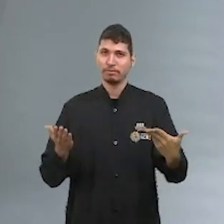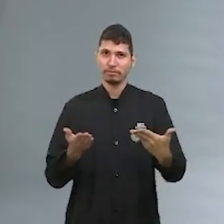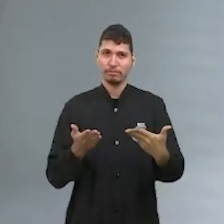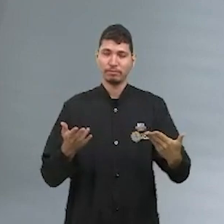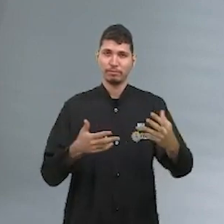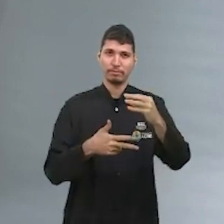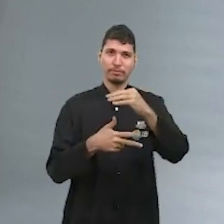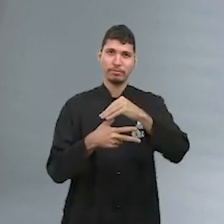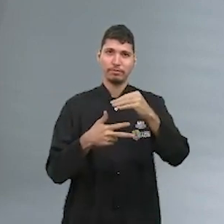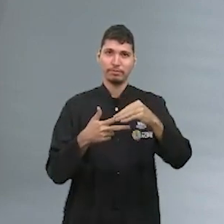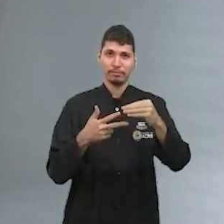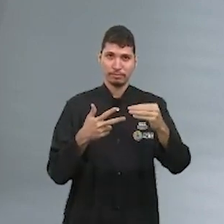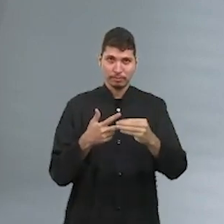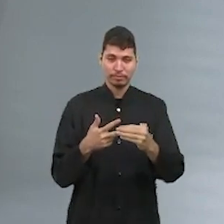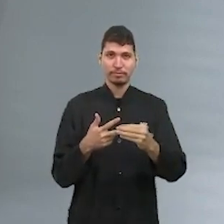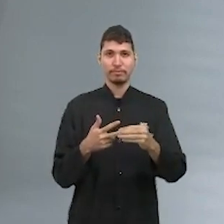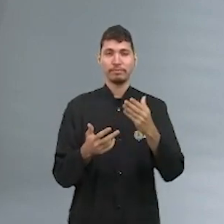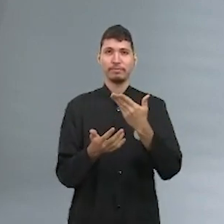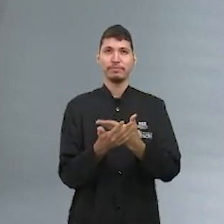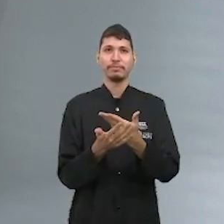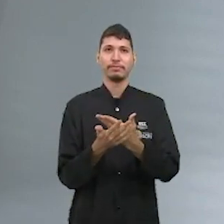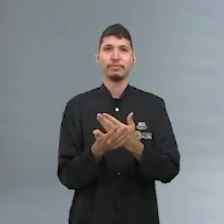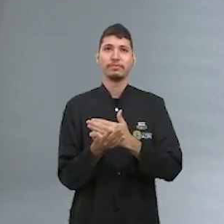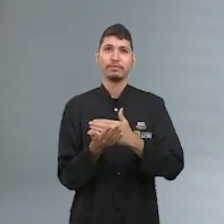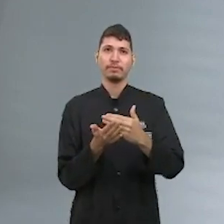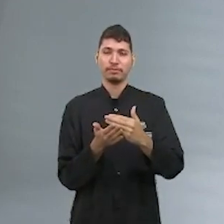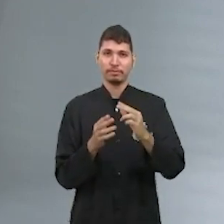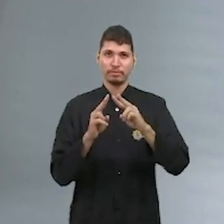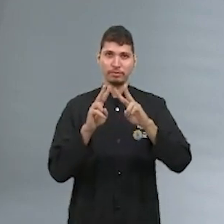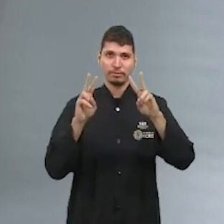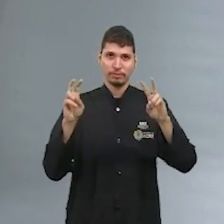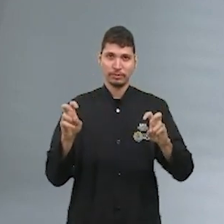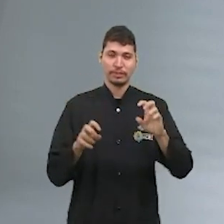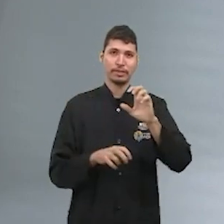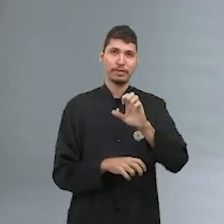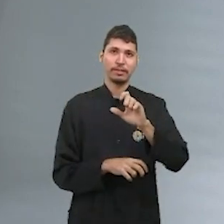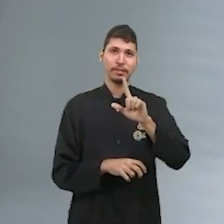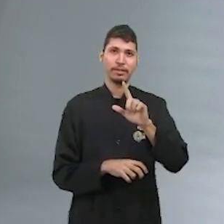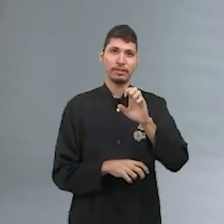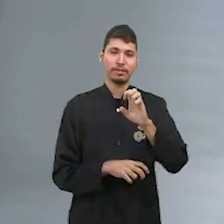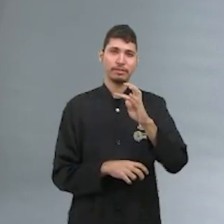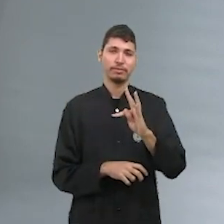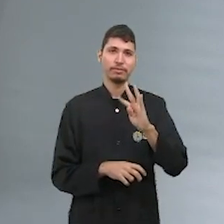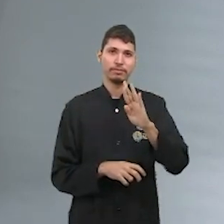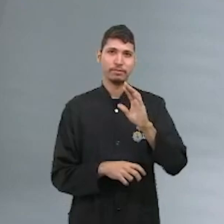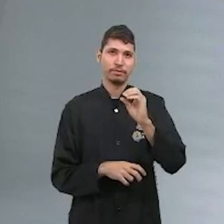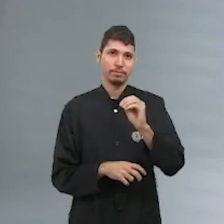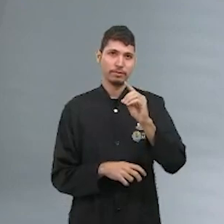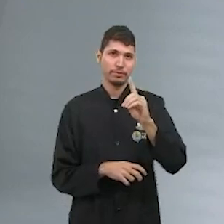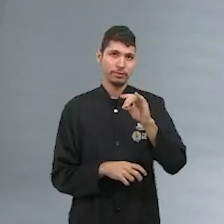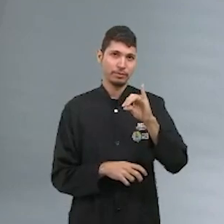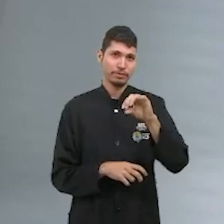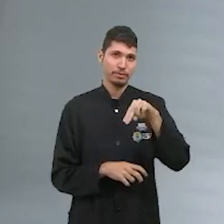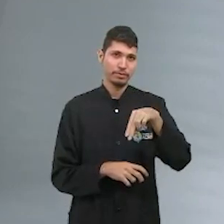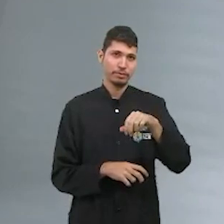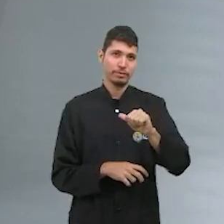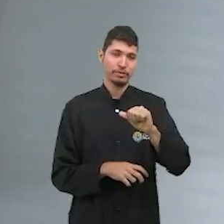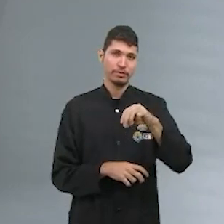Pré-ENEM Legal, nós vamos começar os estudos sobre eletrodinâmica, né, dos conteúdos aí da